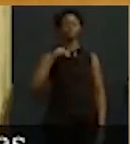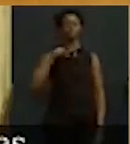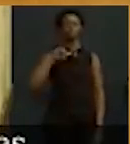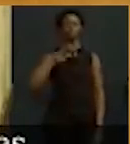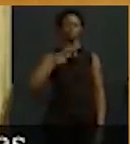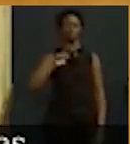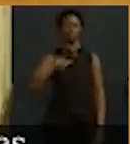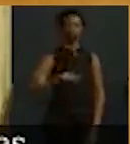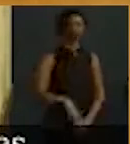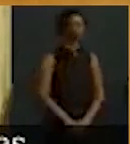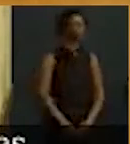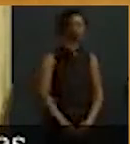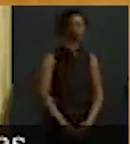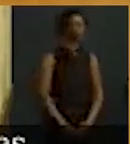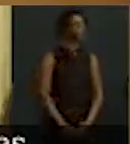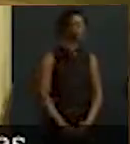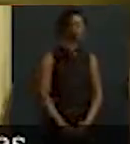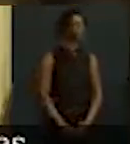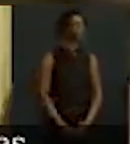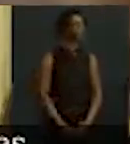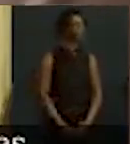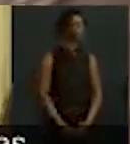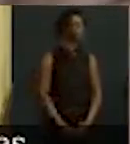Aníbal Frederico de Souza.